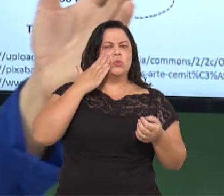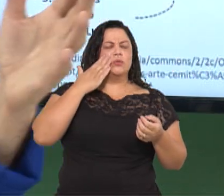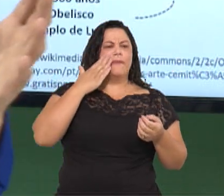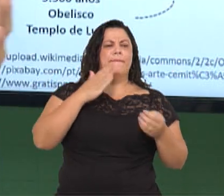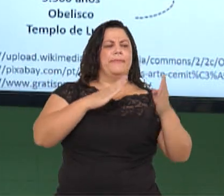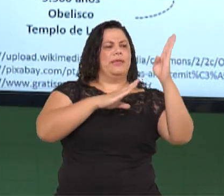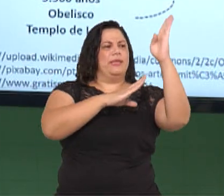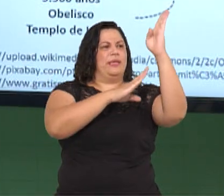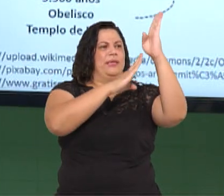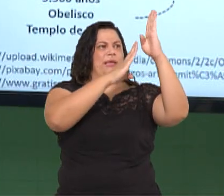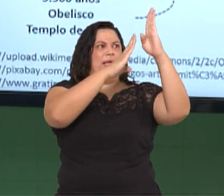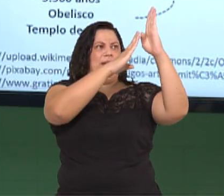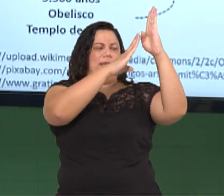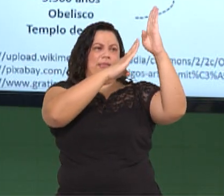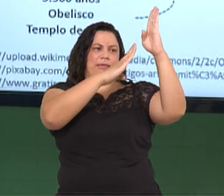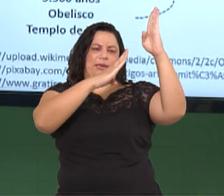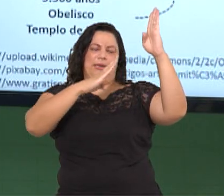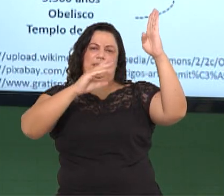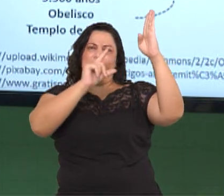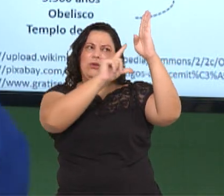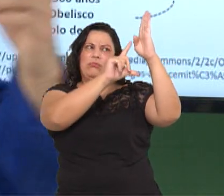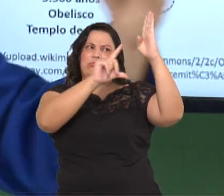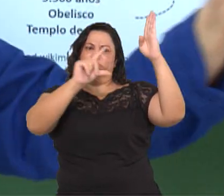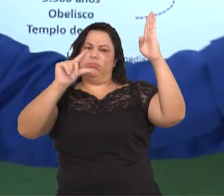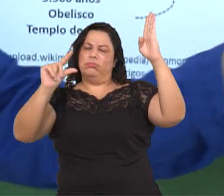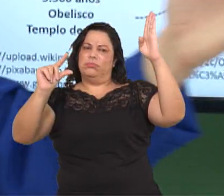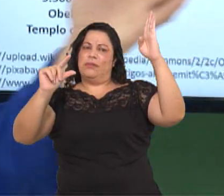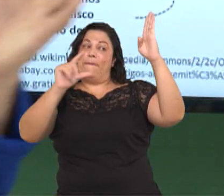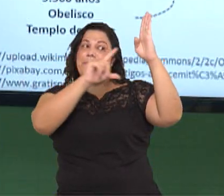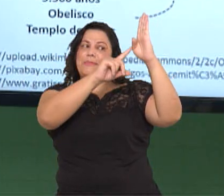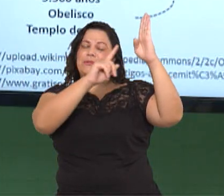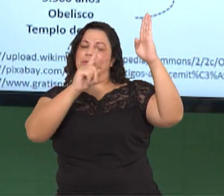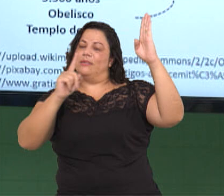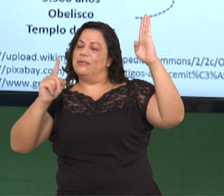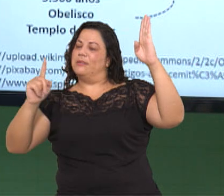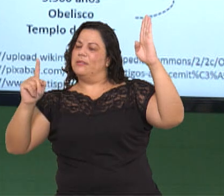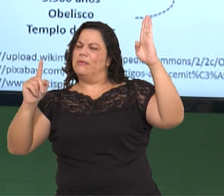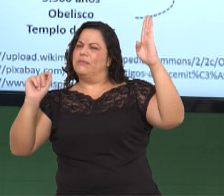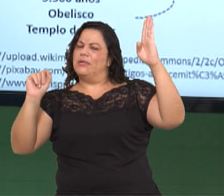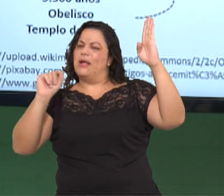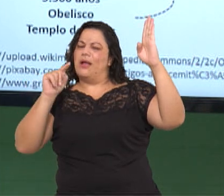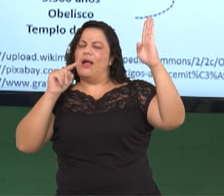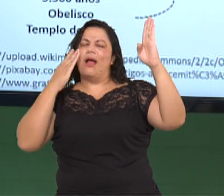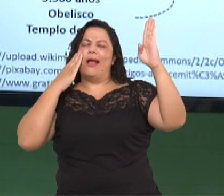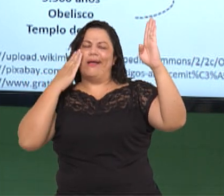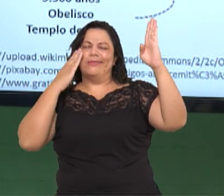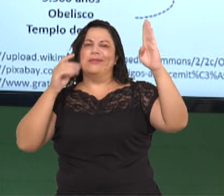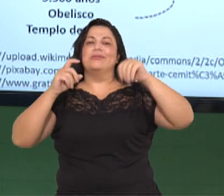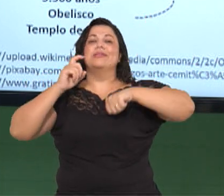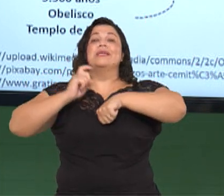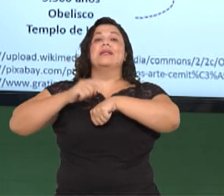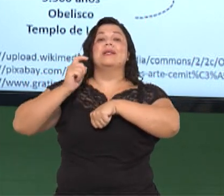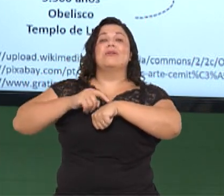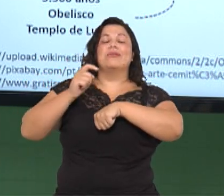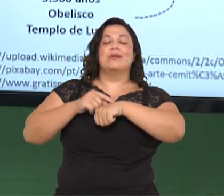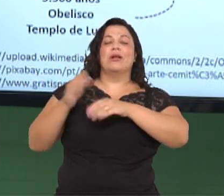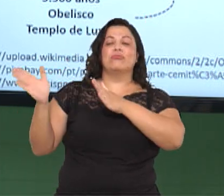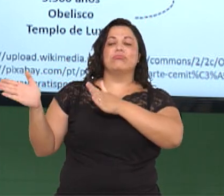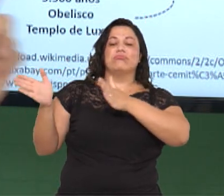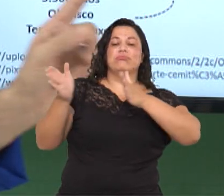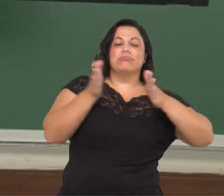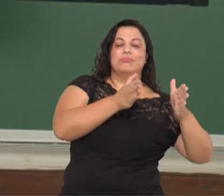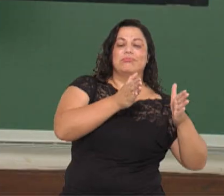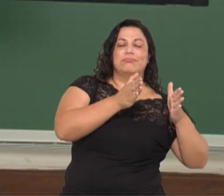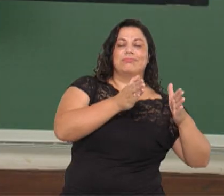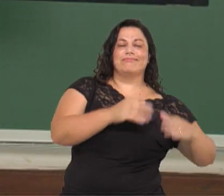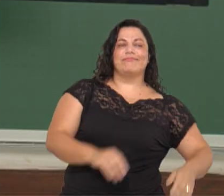passando o dia até chegar o entardecer. Pelo tamanho dessa sombra, eles calculavam a duração do dia. Olha uma